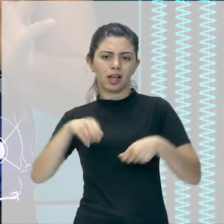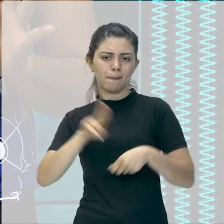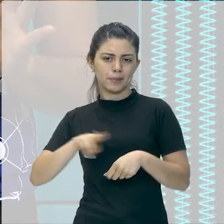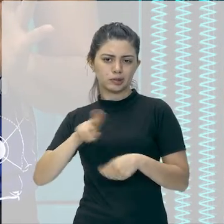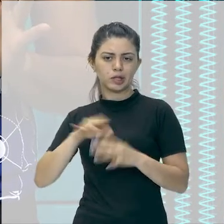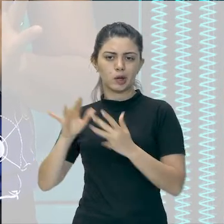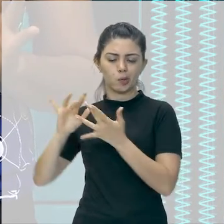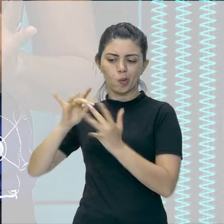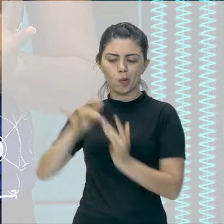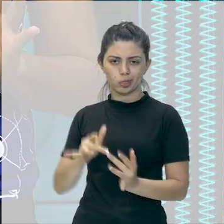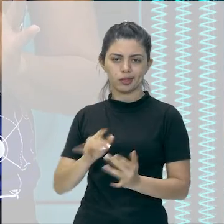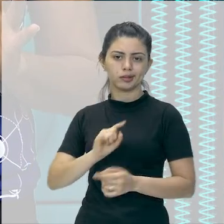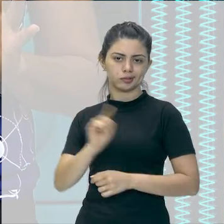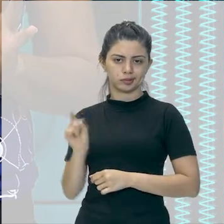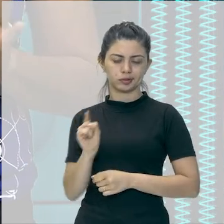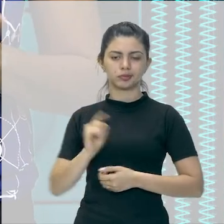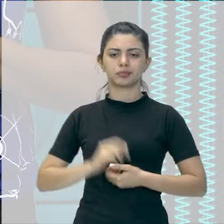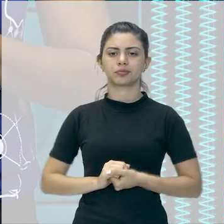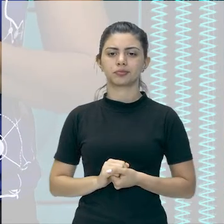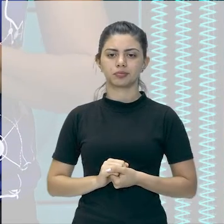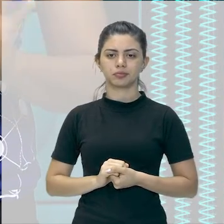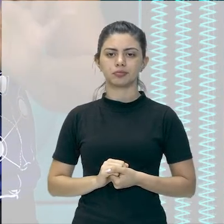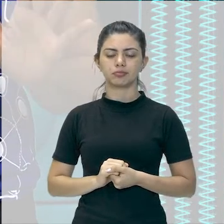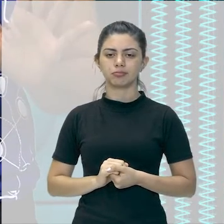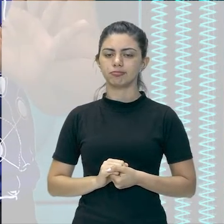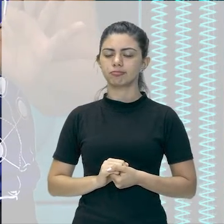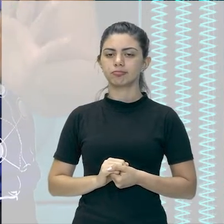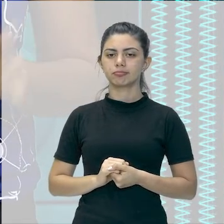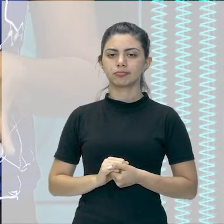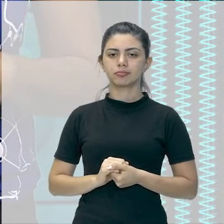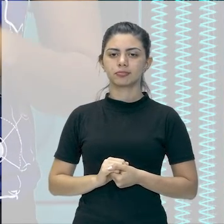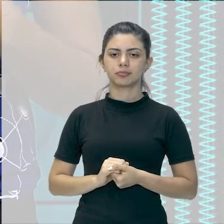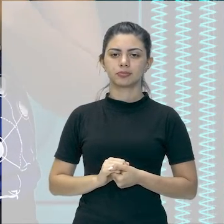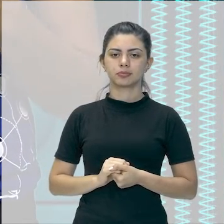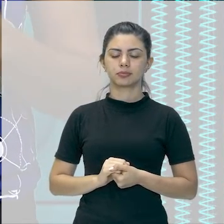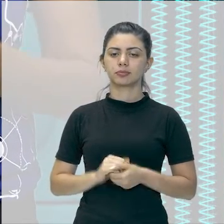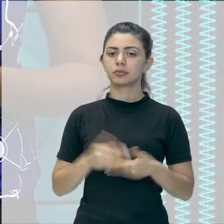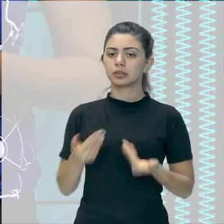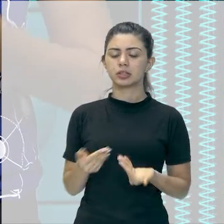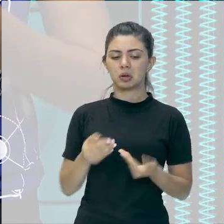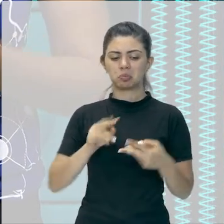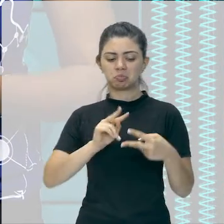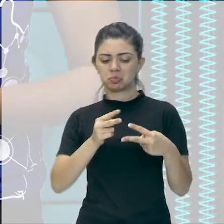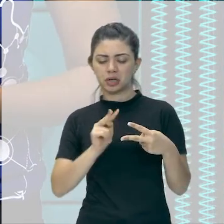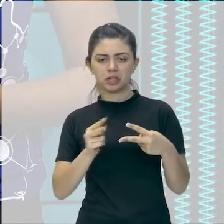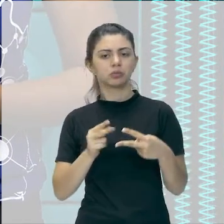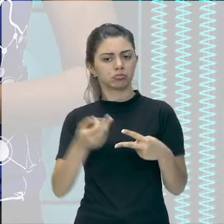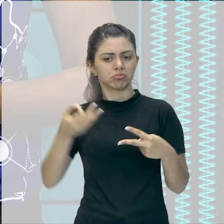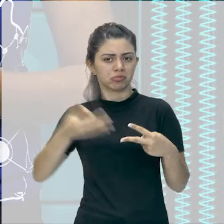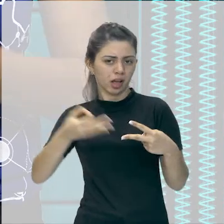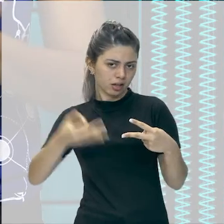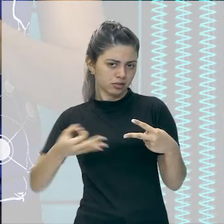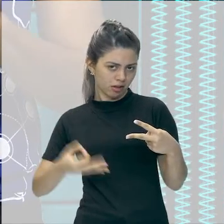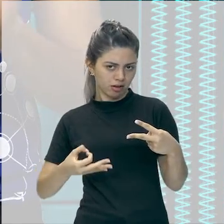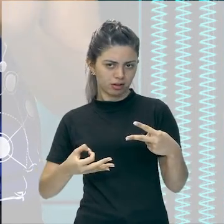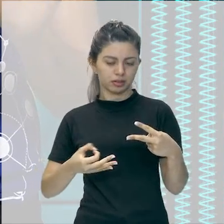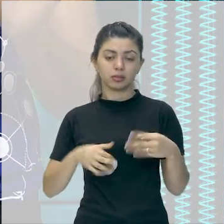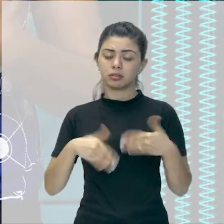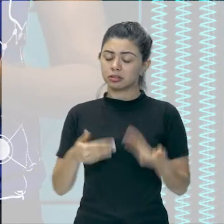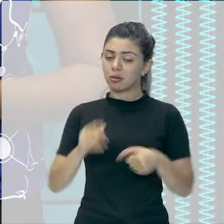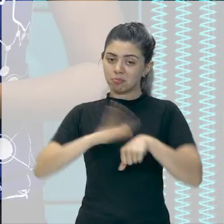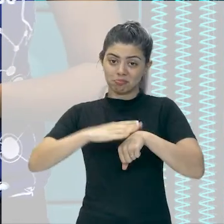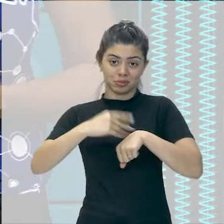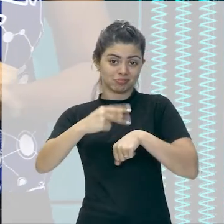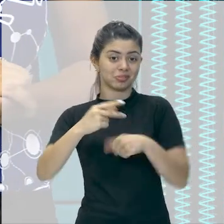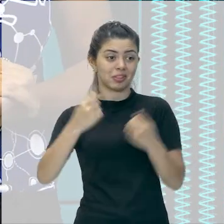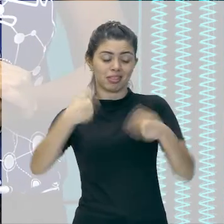fazer uma frase na forma negativa. Tranquilamente. Qualquer uma das duas está corretíssima. Então, você